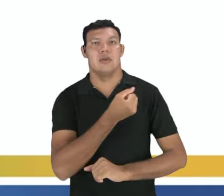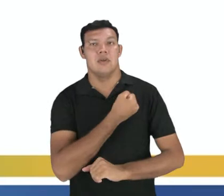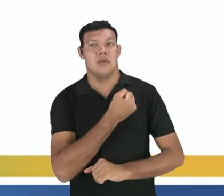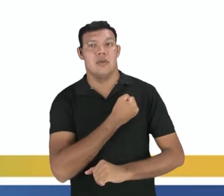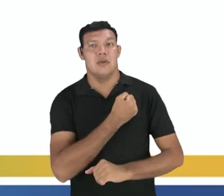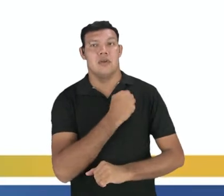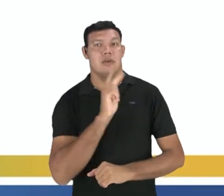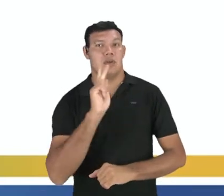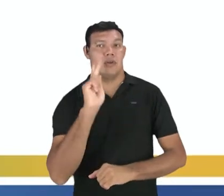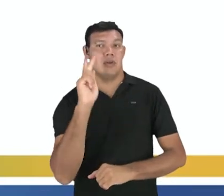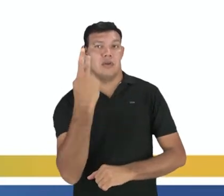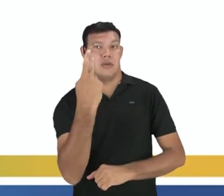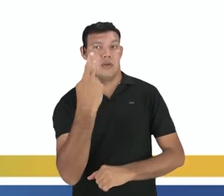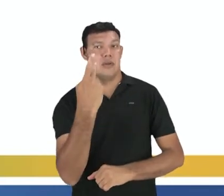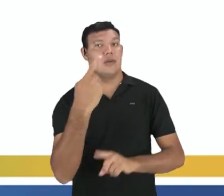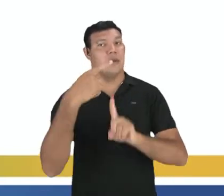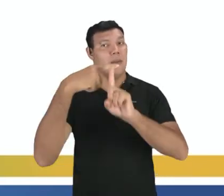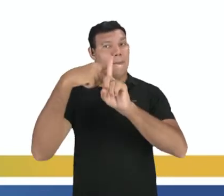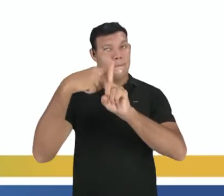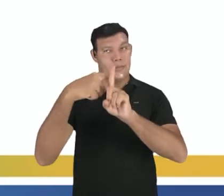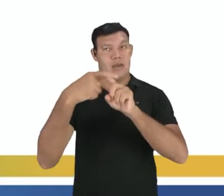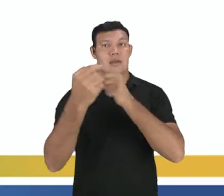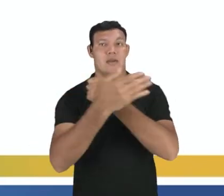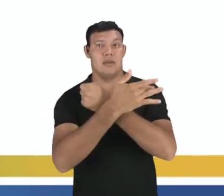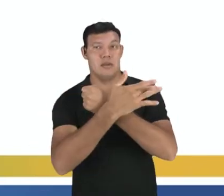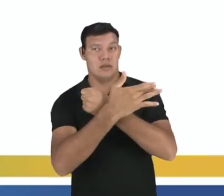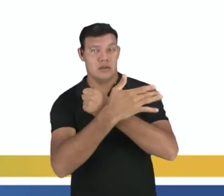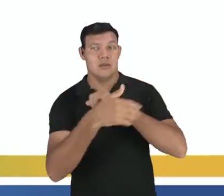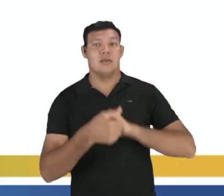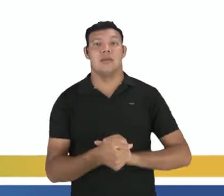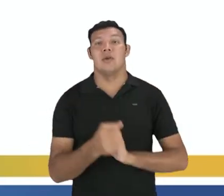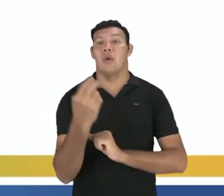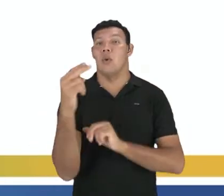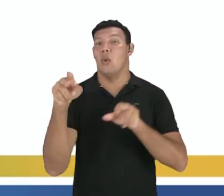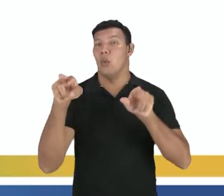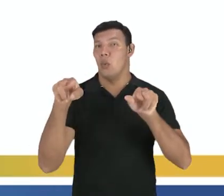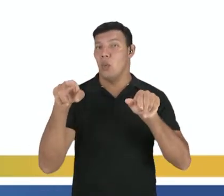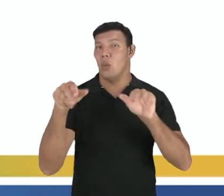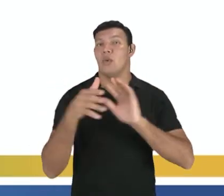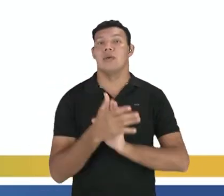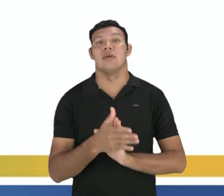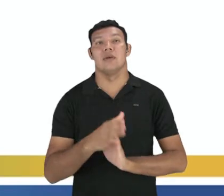de H+ do ácido será igual ao número de